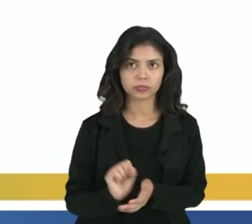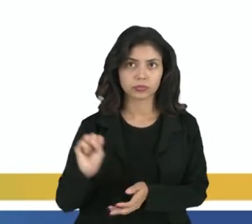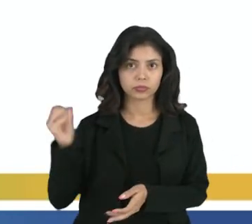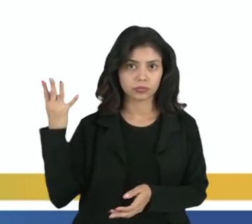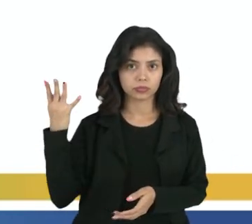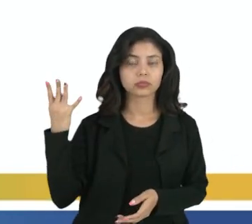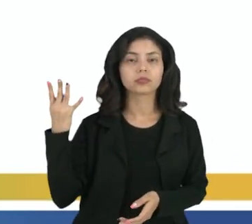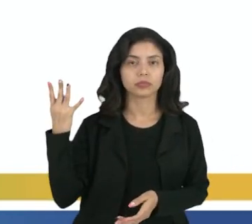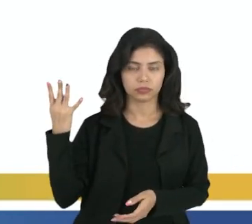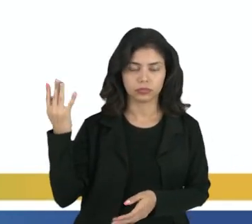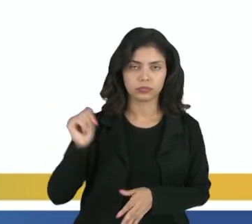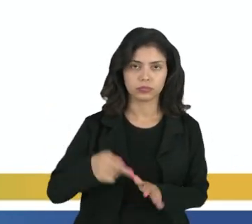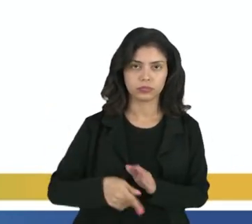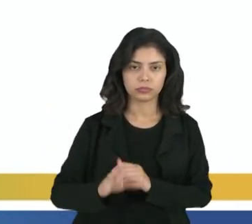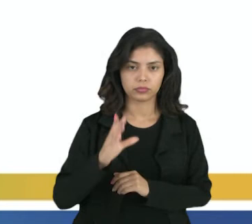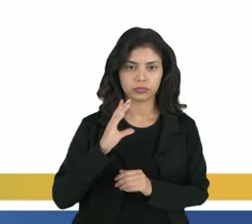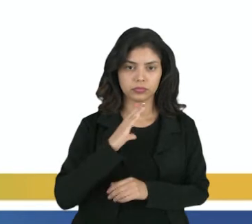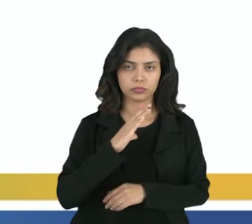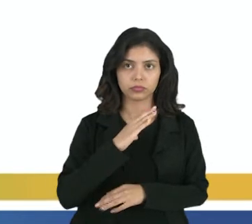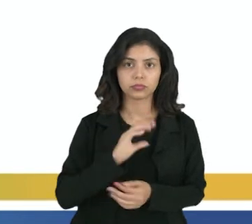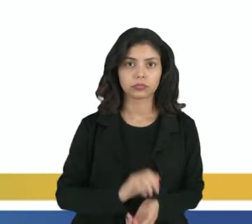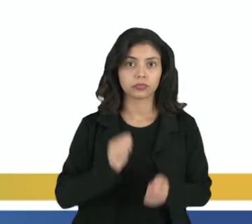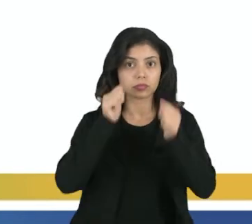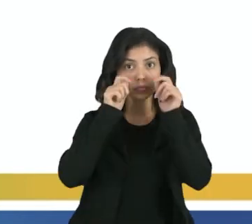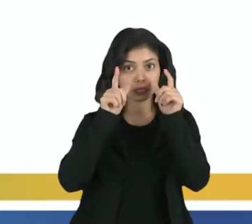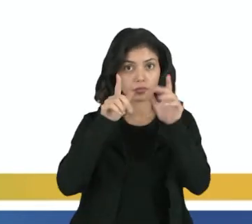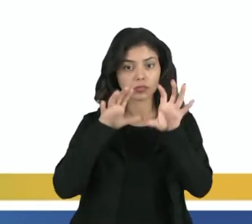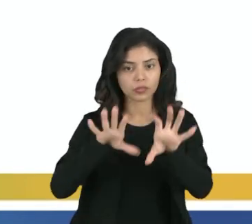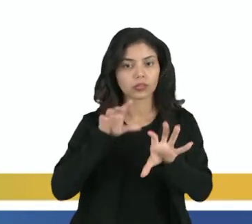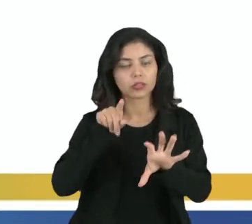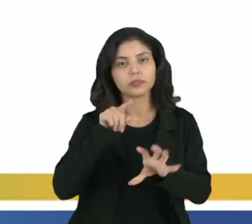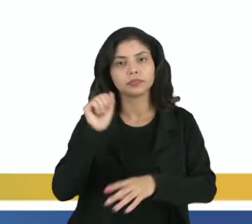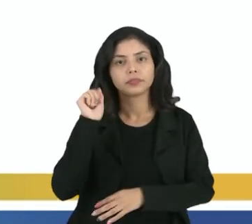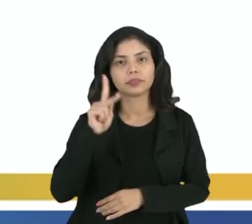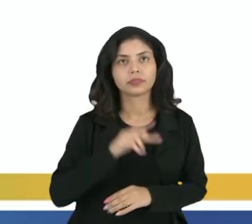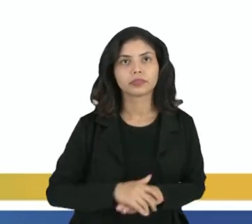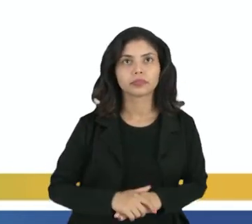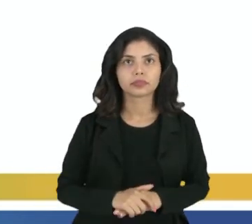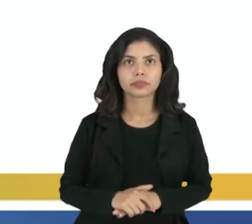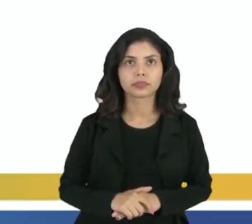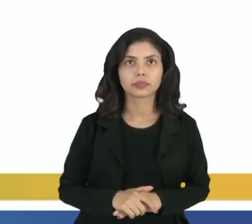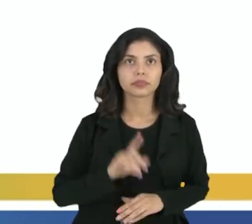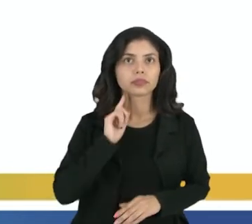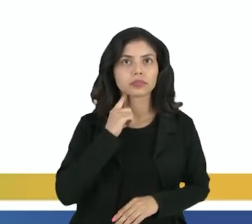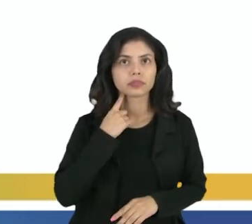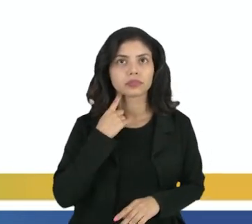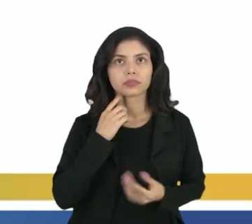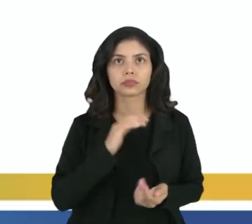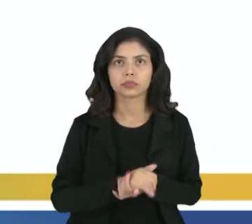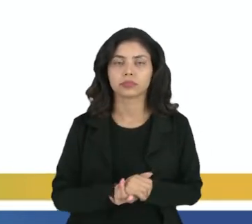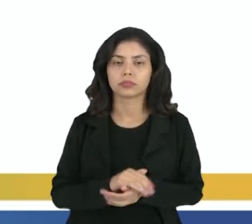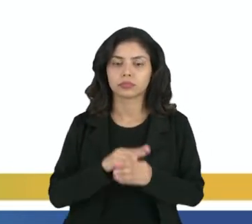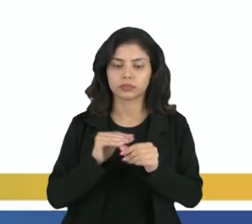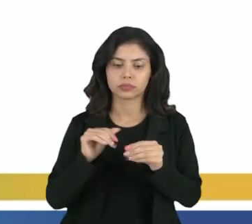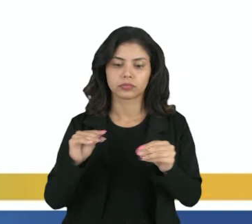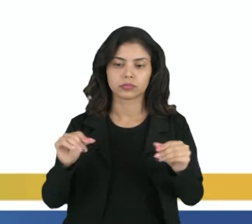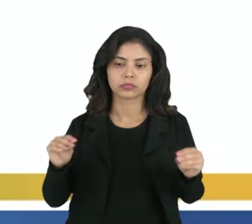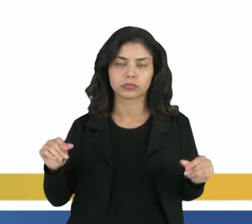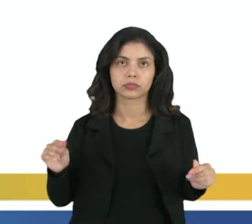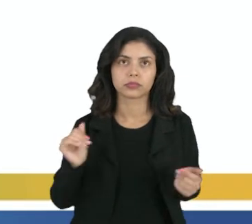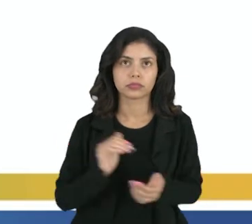comum dentro da nossa cidade. Precisamos ter atenção com isso, ok? Temos também a poluição do